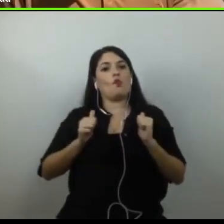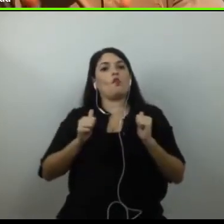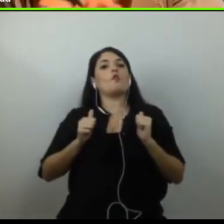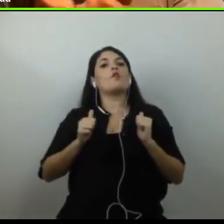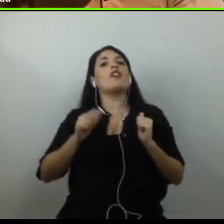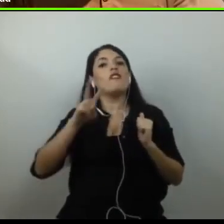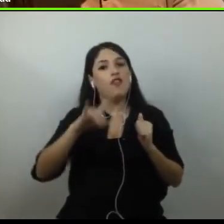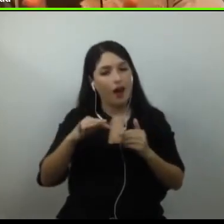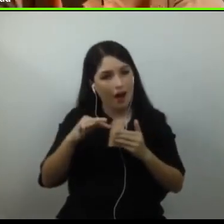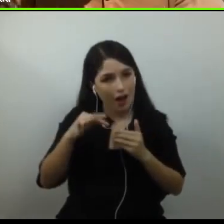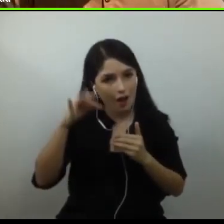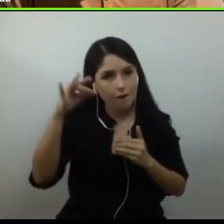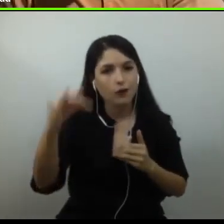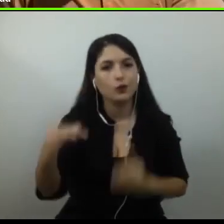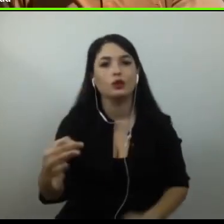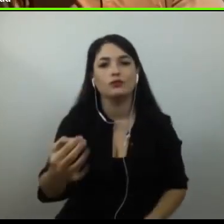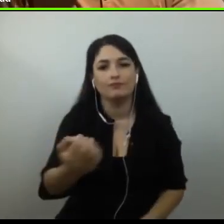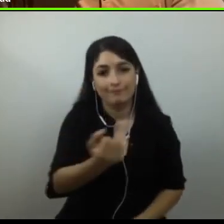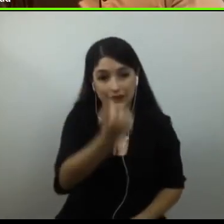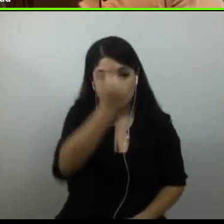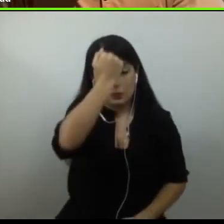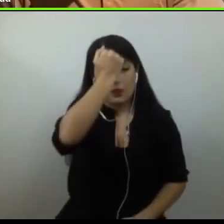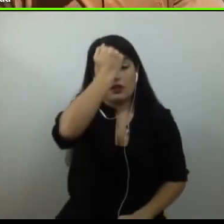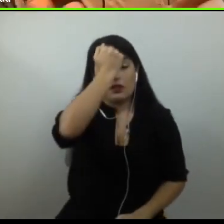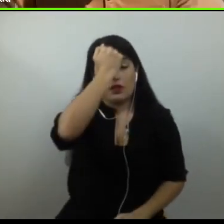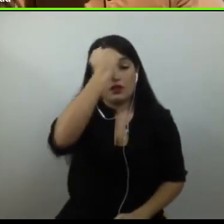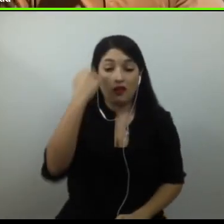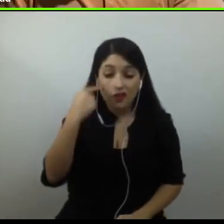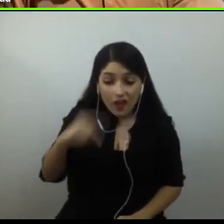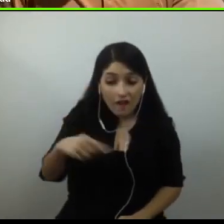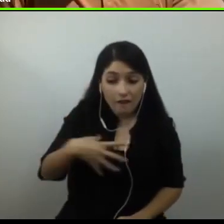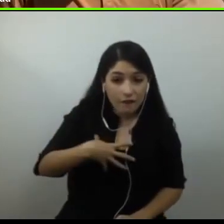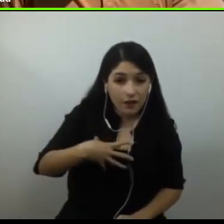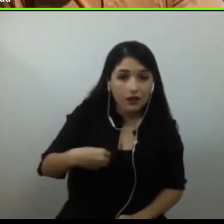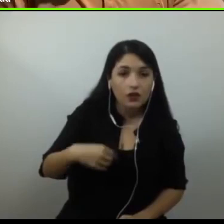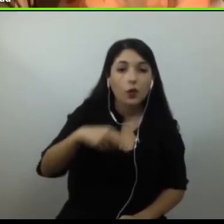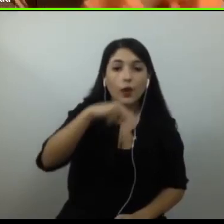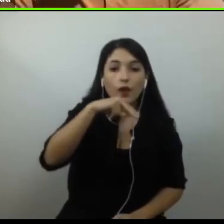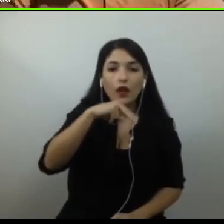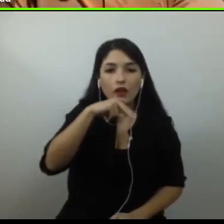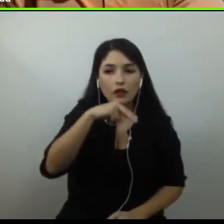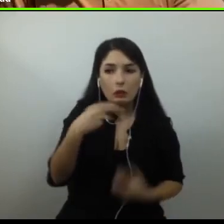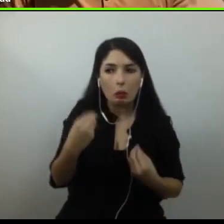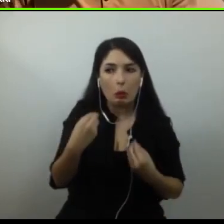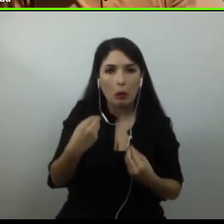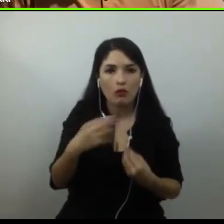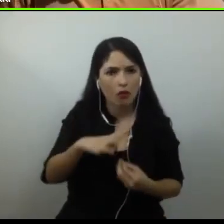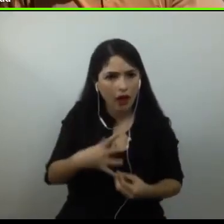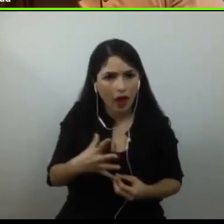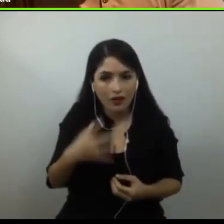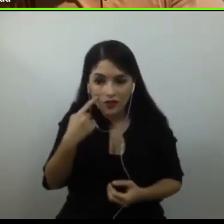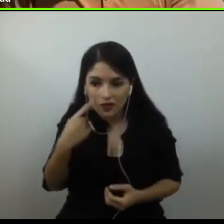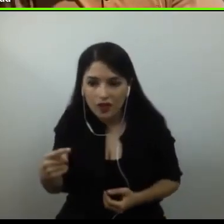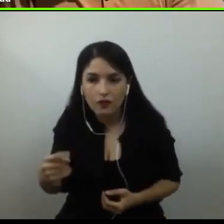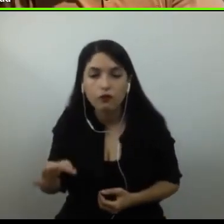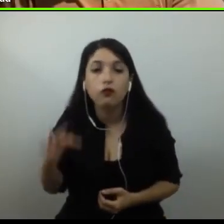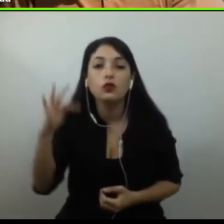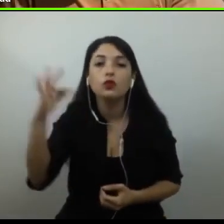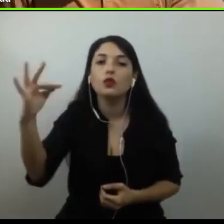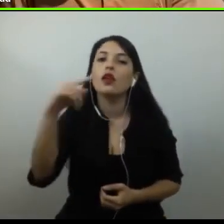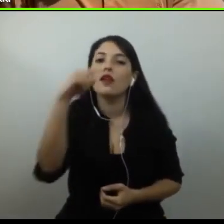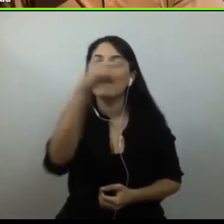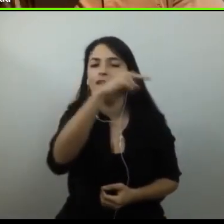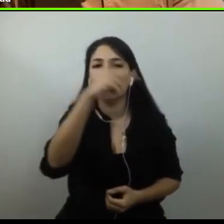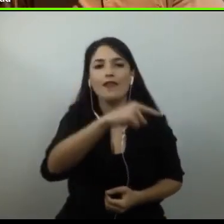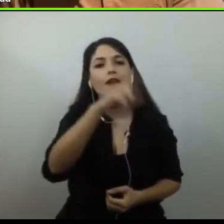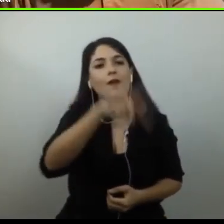Não vamos ter coragem de olhar para os nossos filhos e netos se nós nos omitirmos diante da ameaça Bolsonaro.